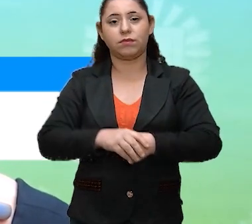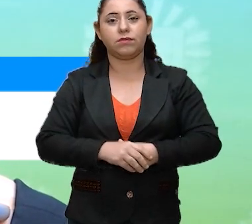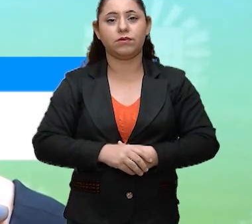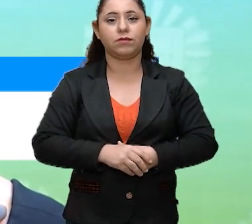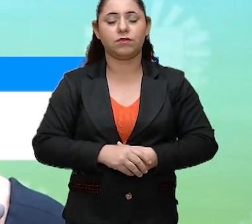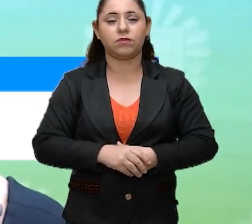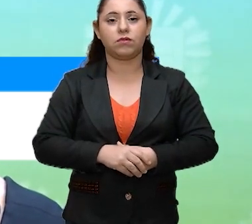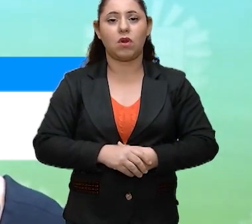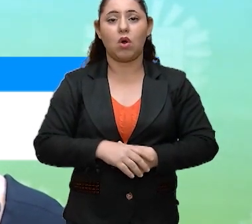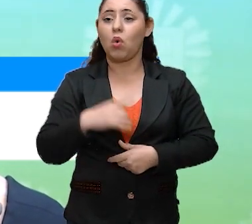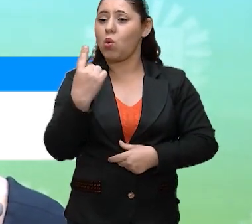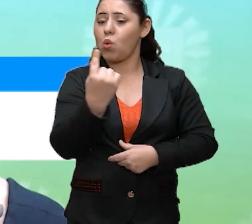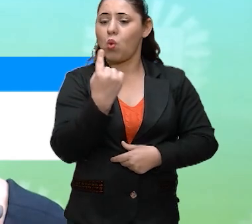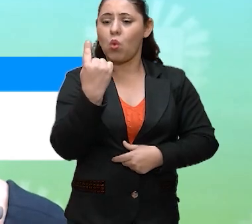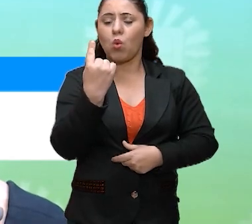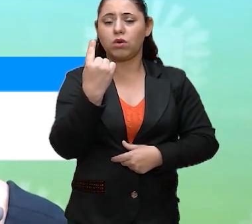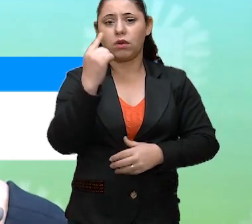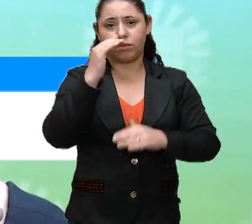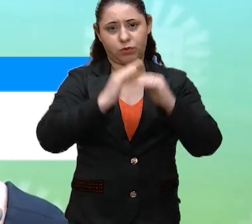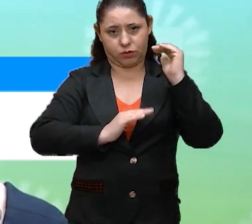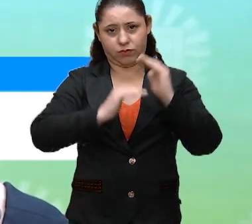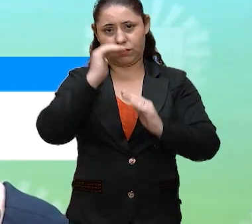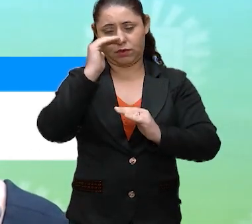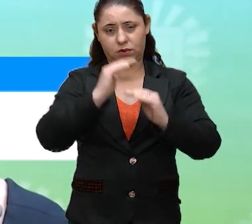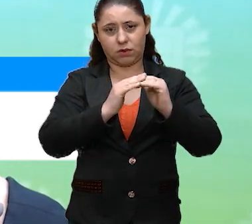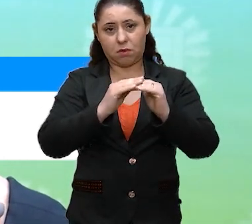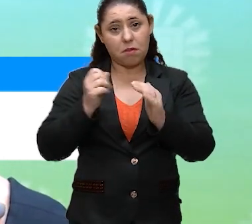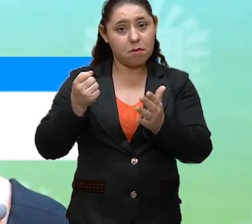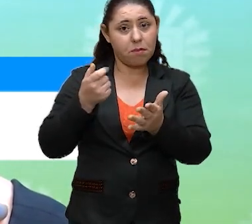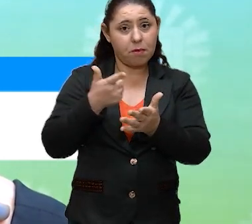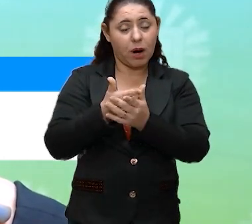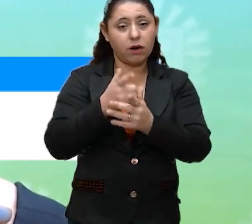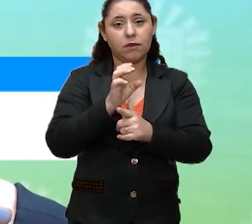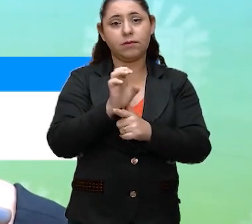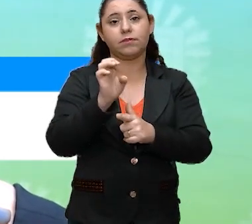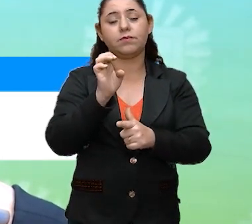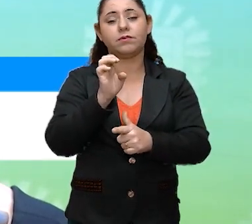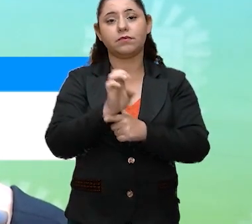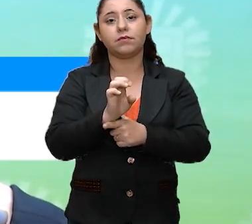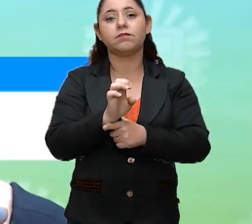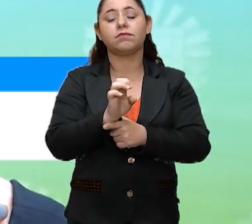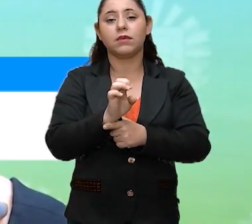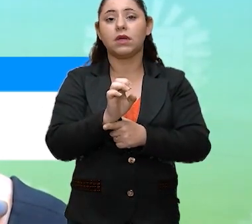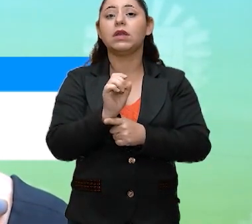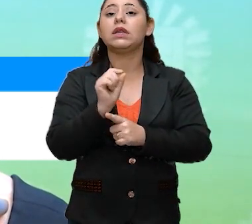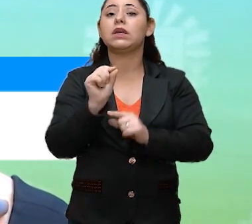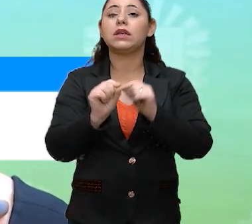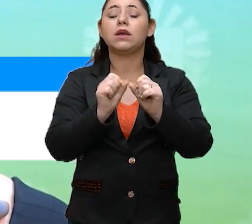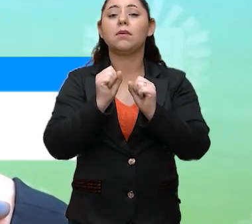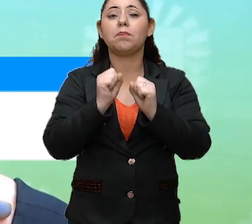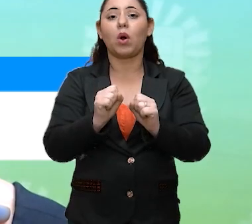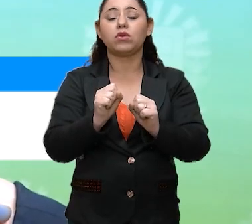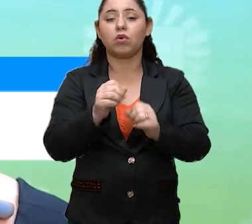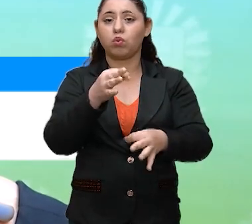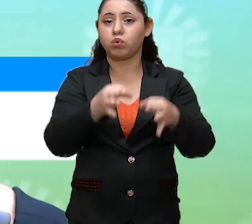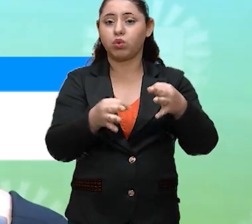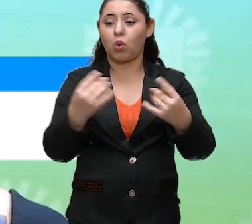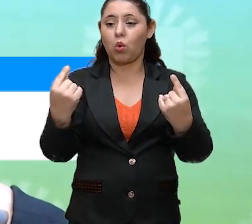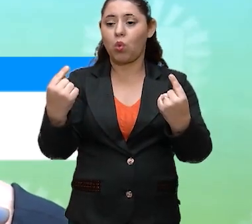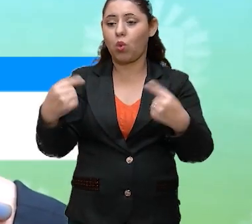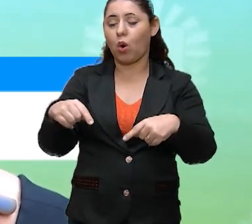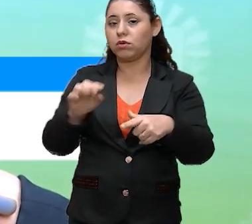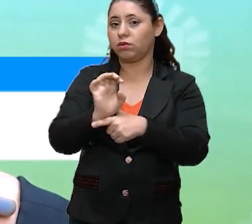Mato Grosso do Sul. Nós somos a única carreira paga pelo Estado e que pode